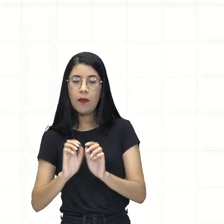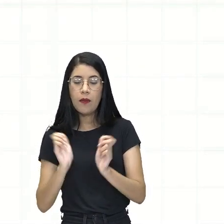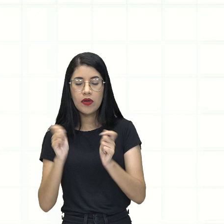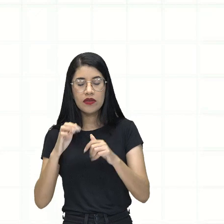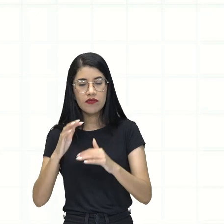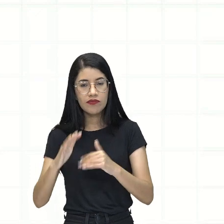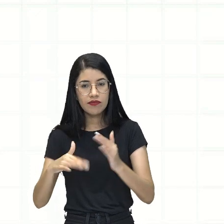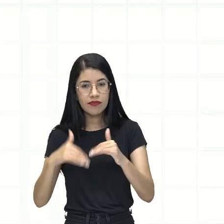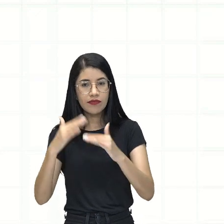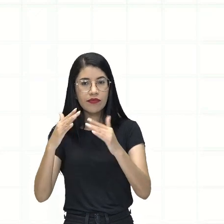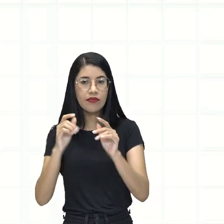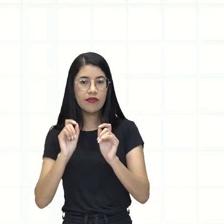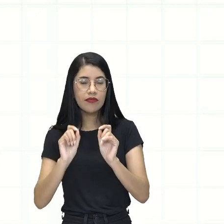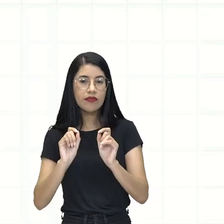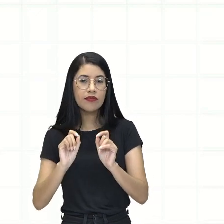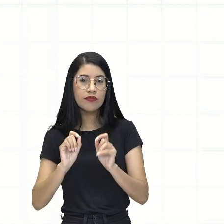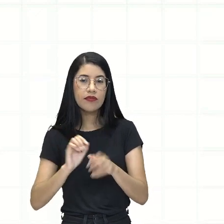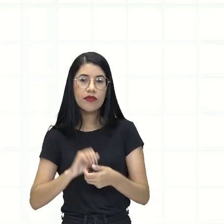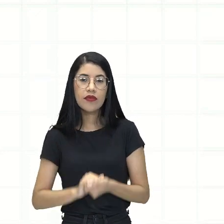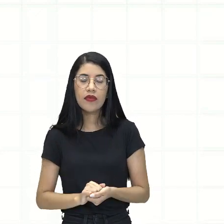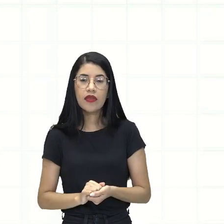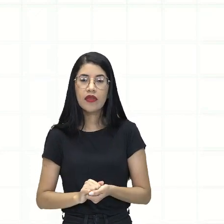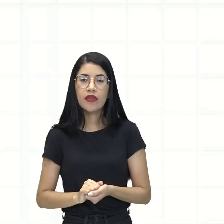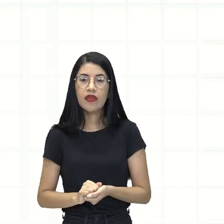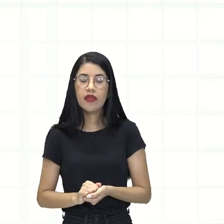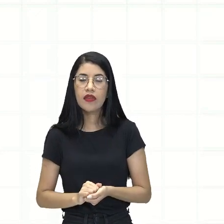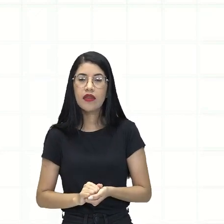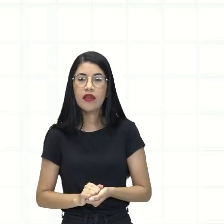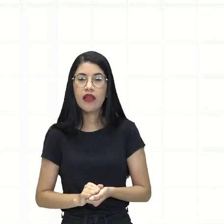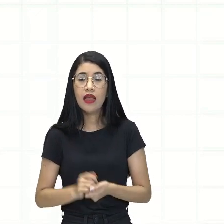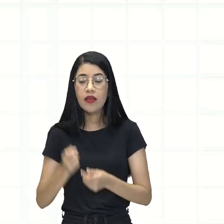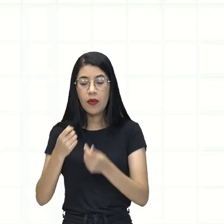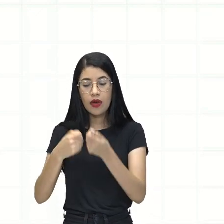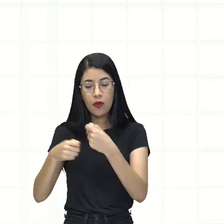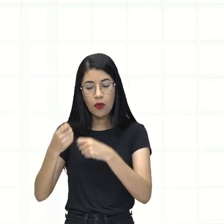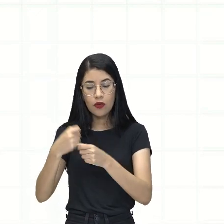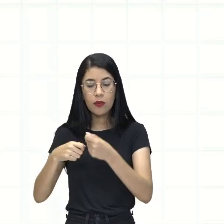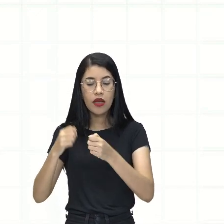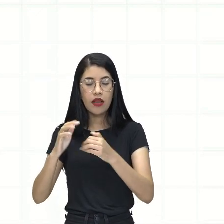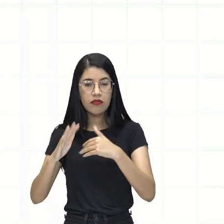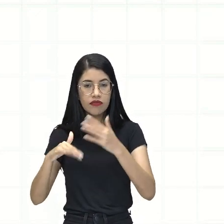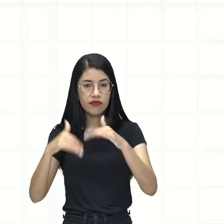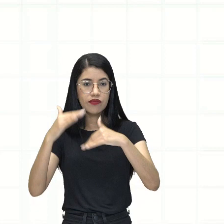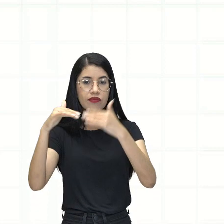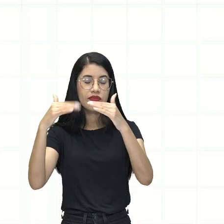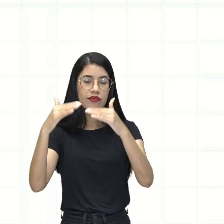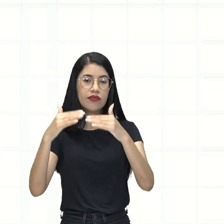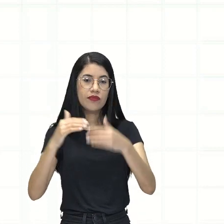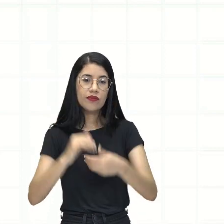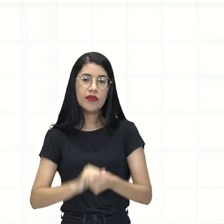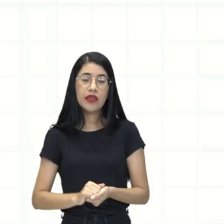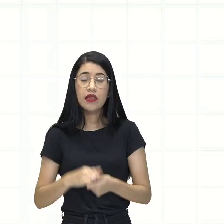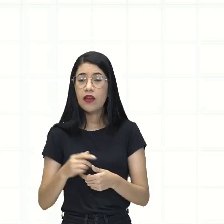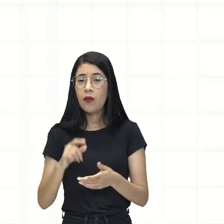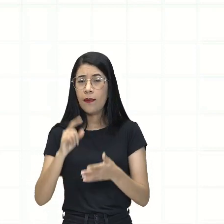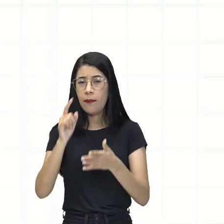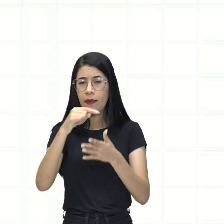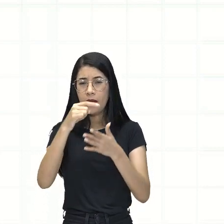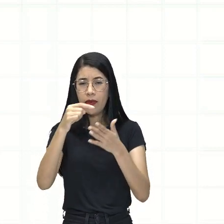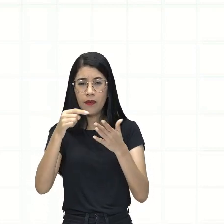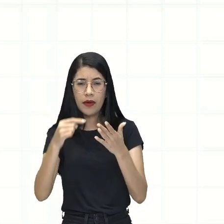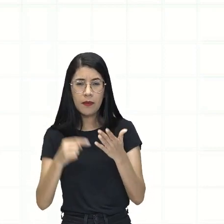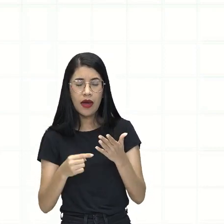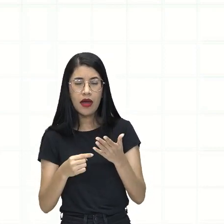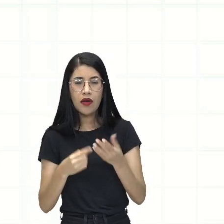avanço de todos os processos da economia, tá bom? Então, todos esses dispositivos, eles